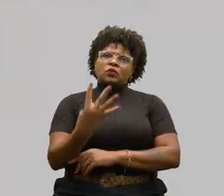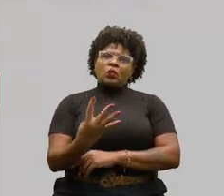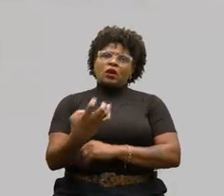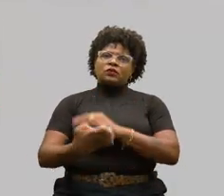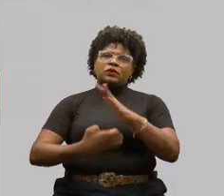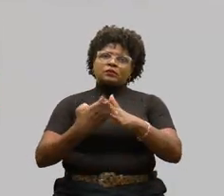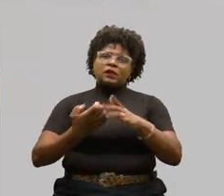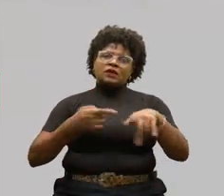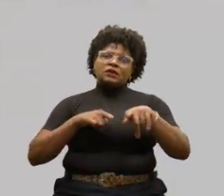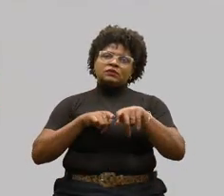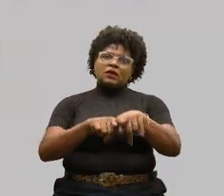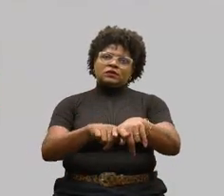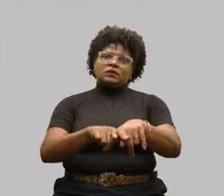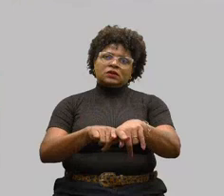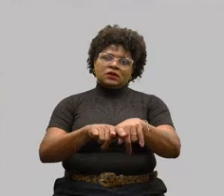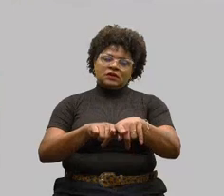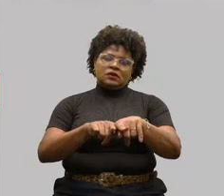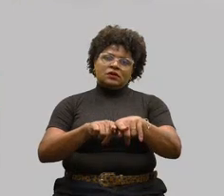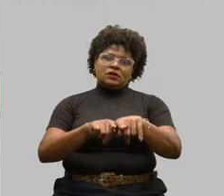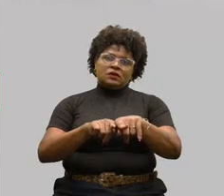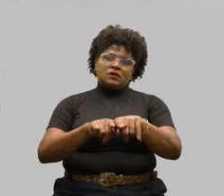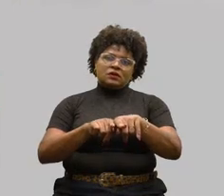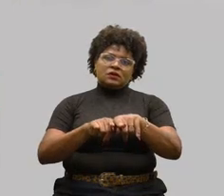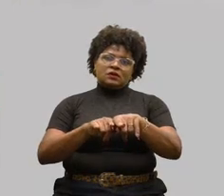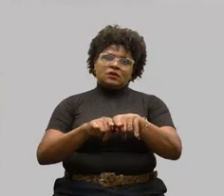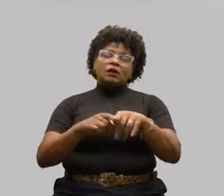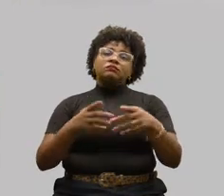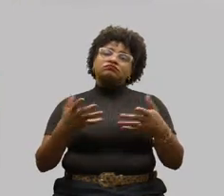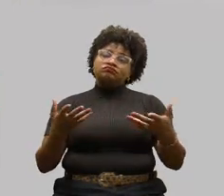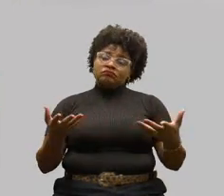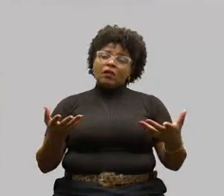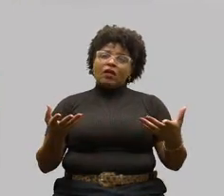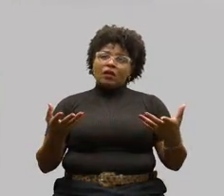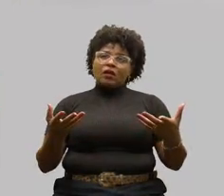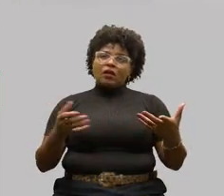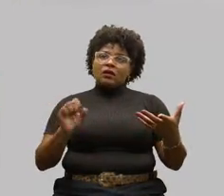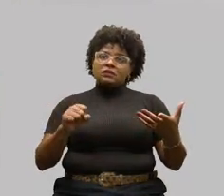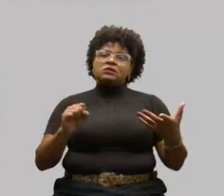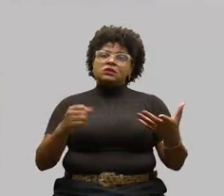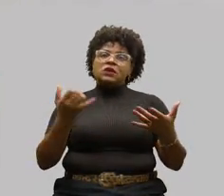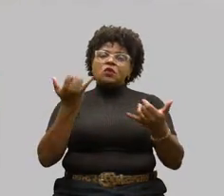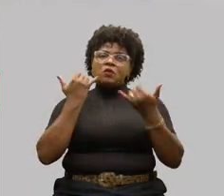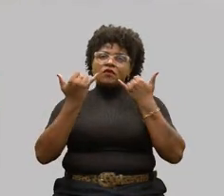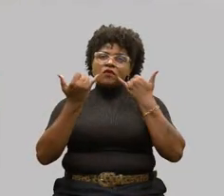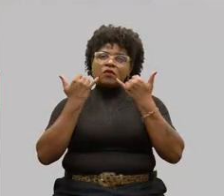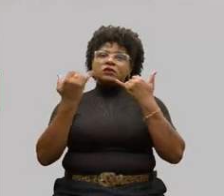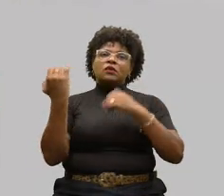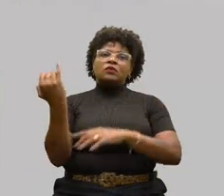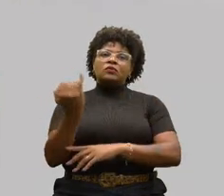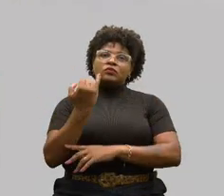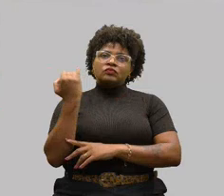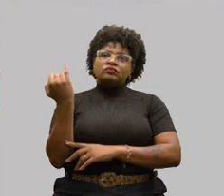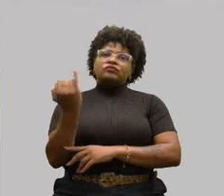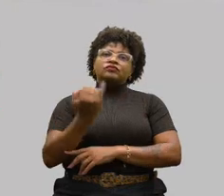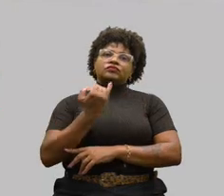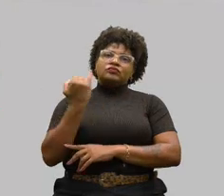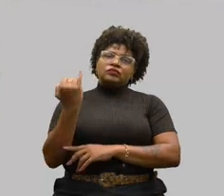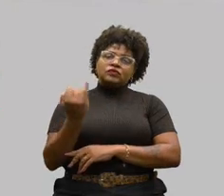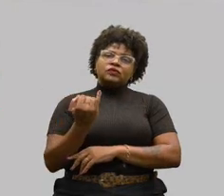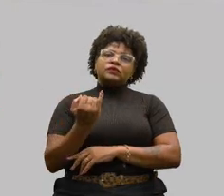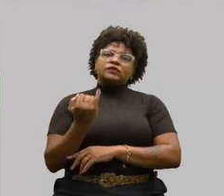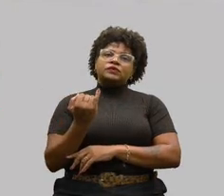né então é uma é um dado importante né No entanto nós temos